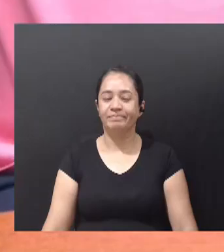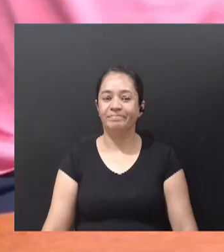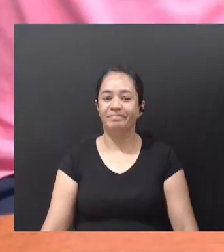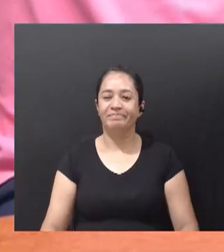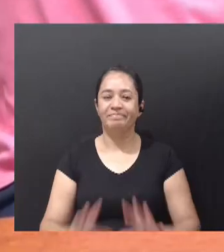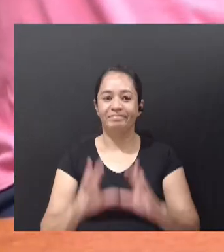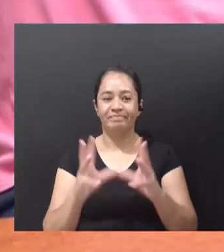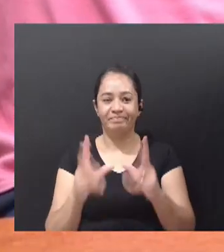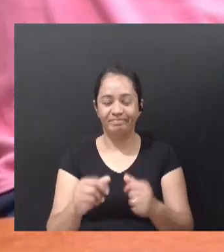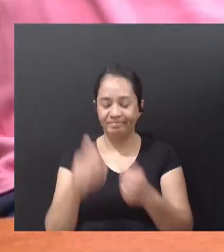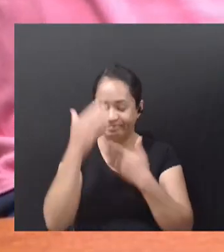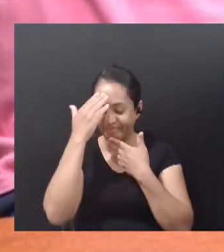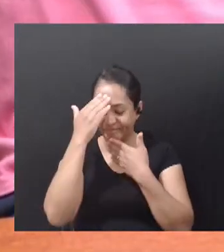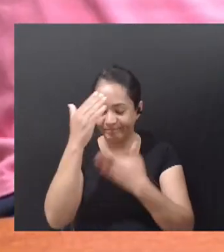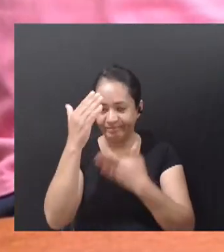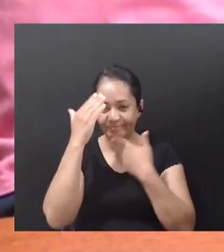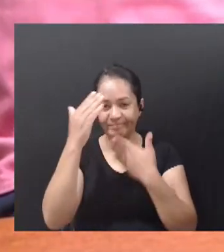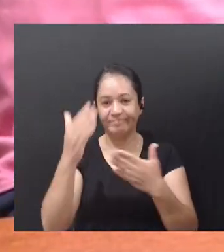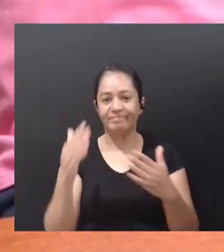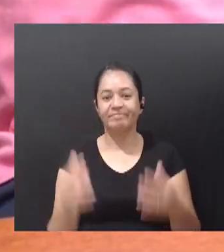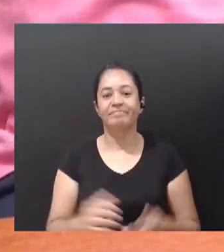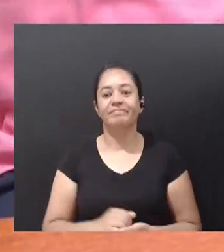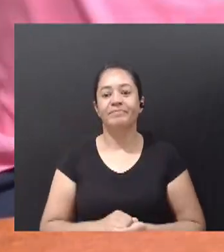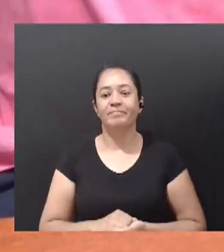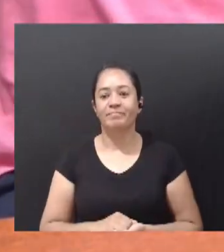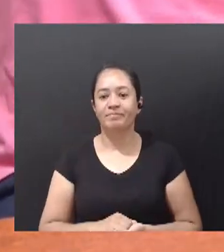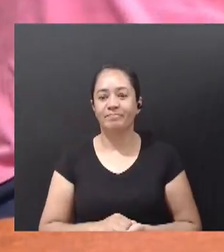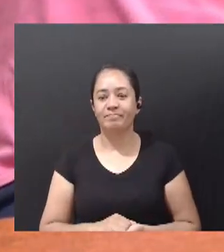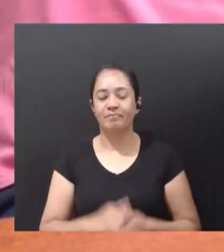obrigada mesmo, valeu, foi muito bom.